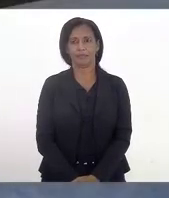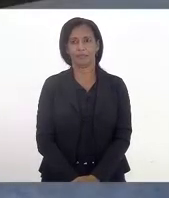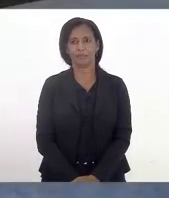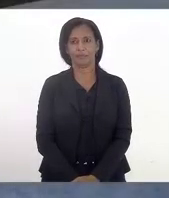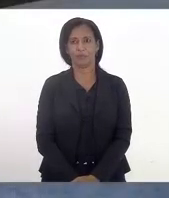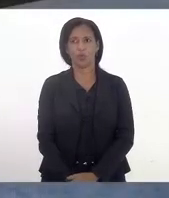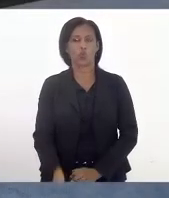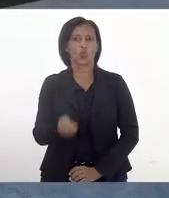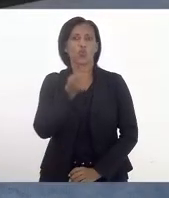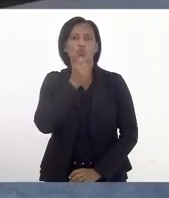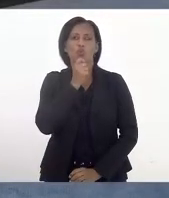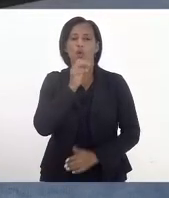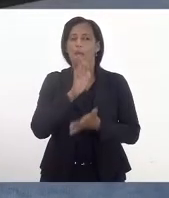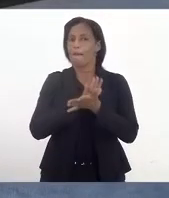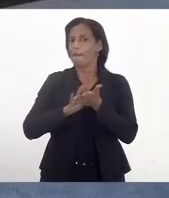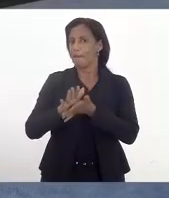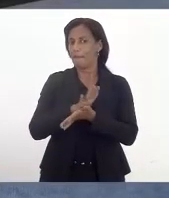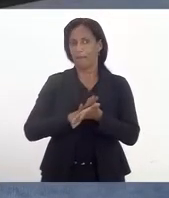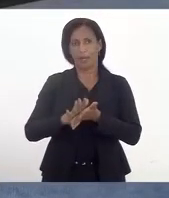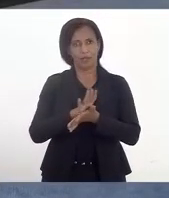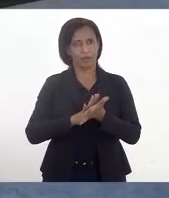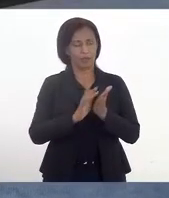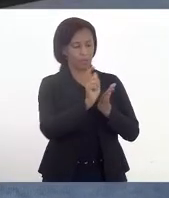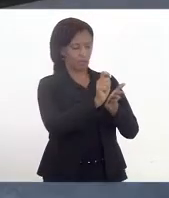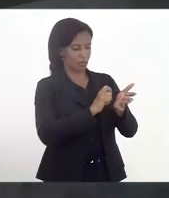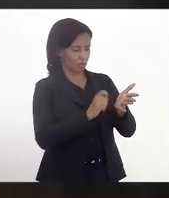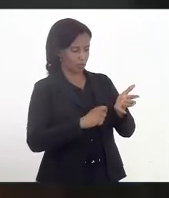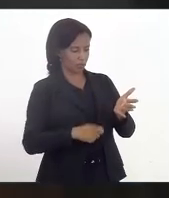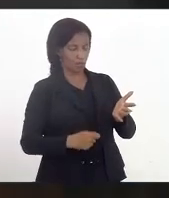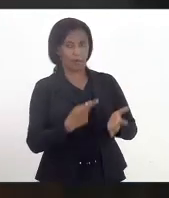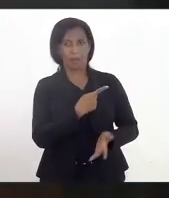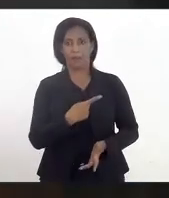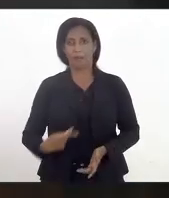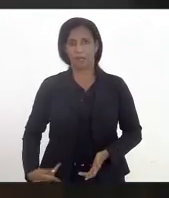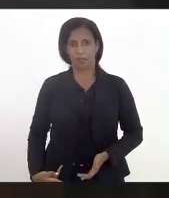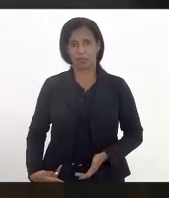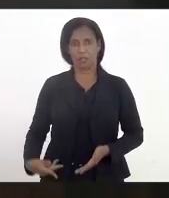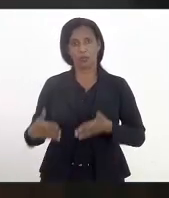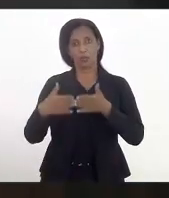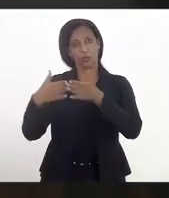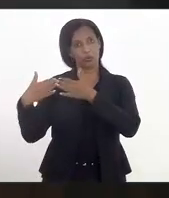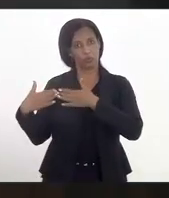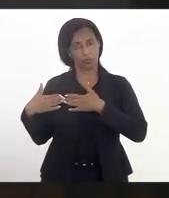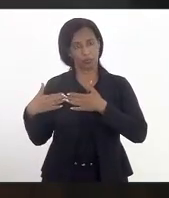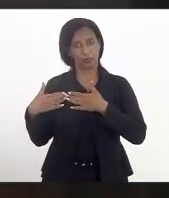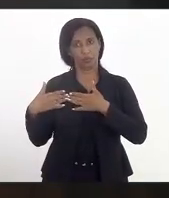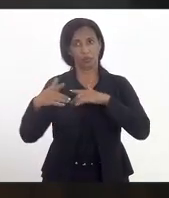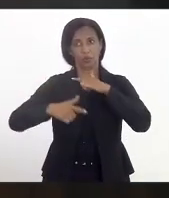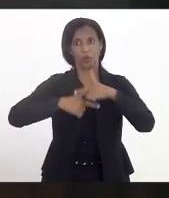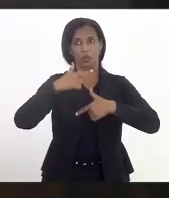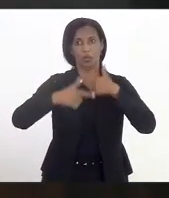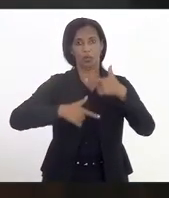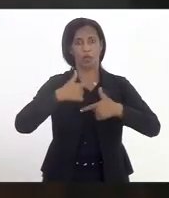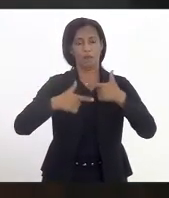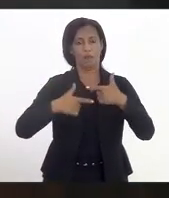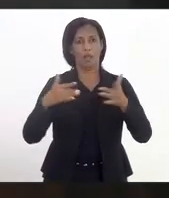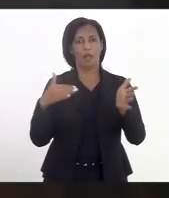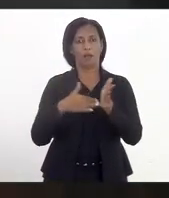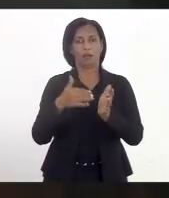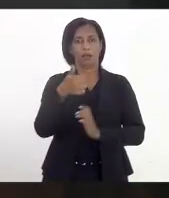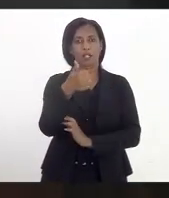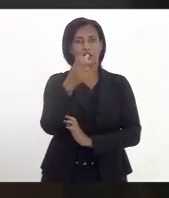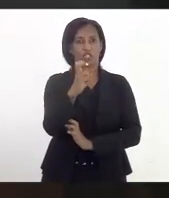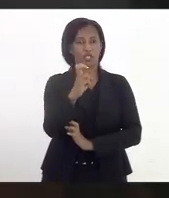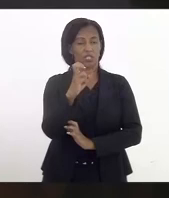e não havendo mais oradores inscritos a presidência suspende os trabalhos até às 15horas